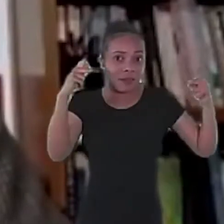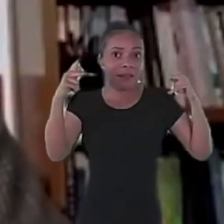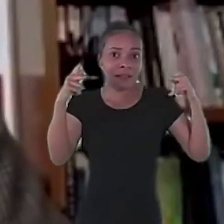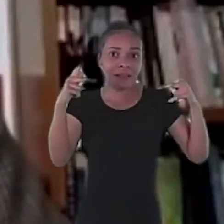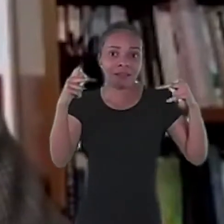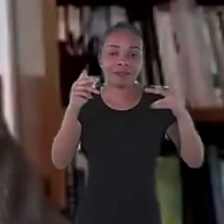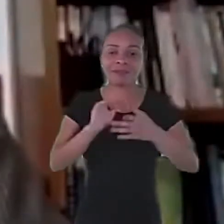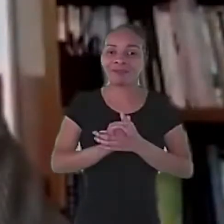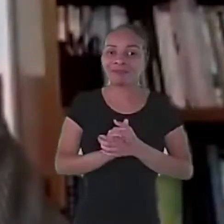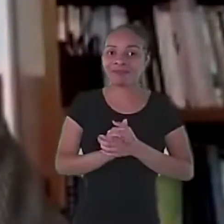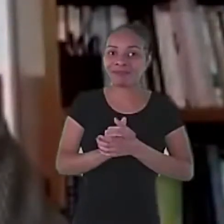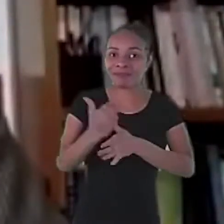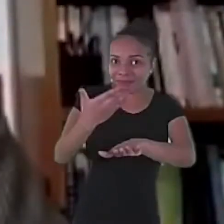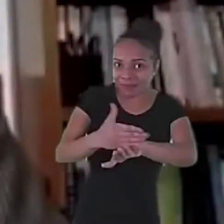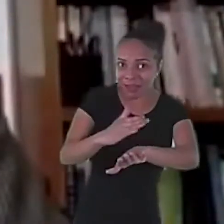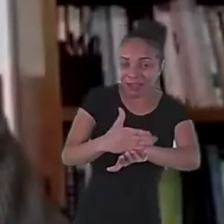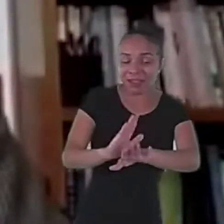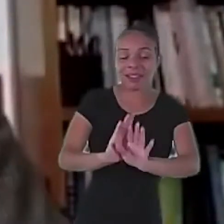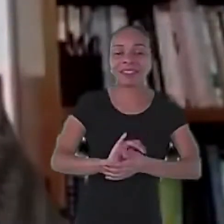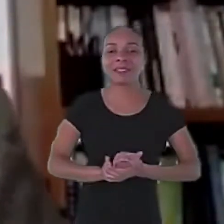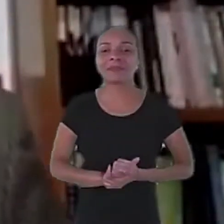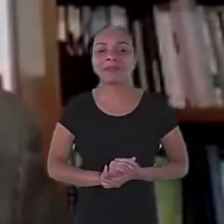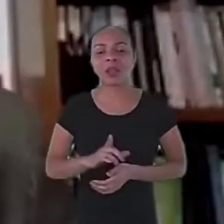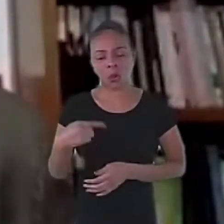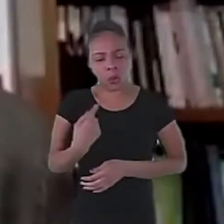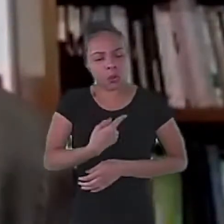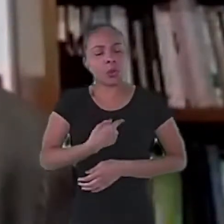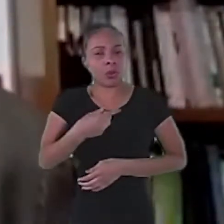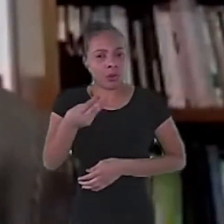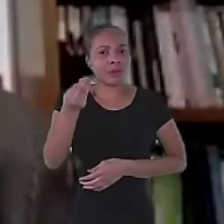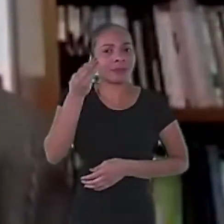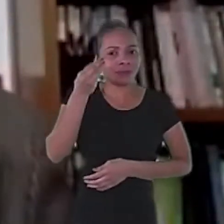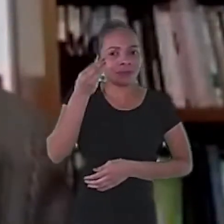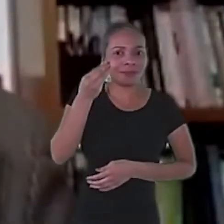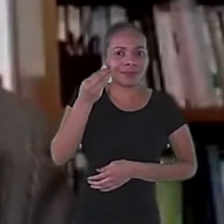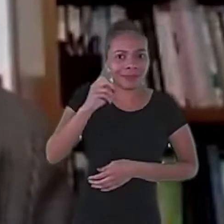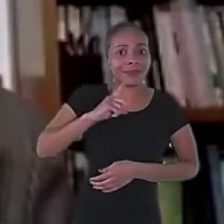uma tentativa minha de aplicar